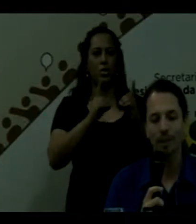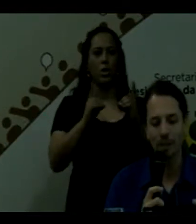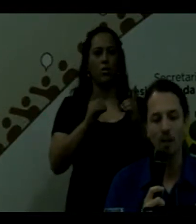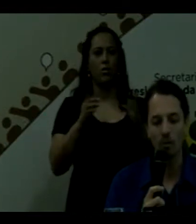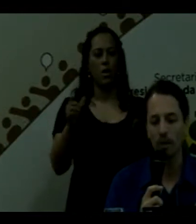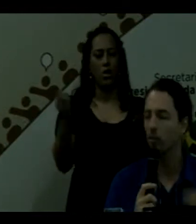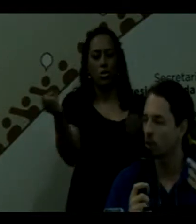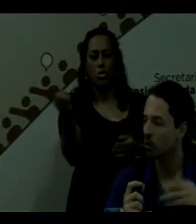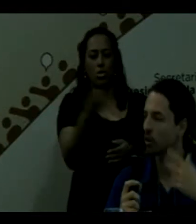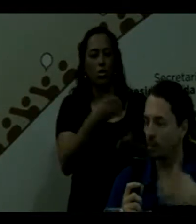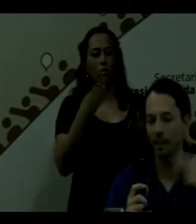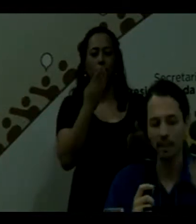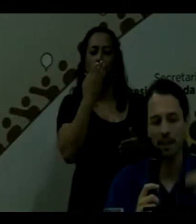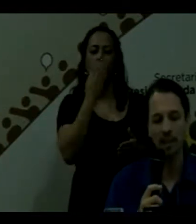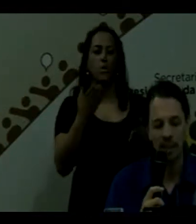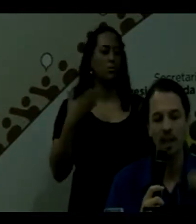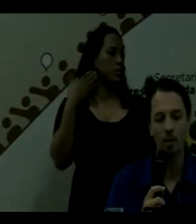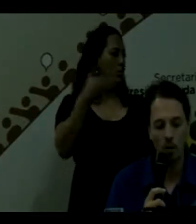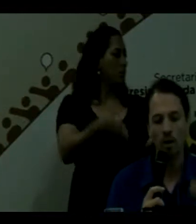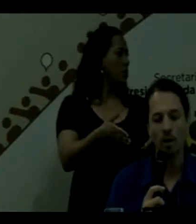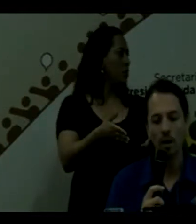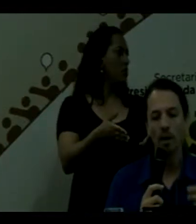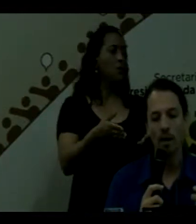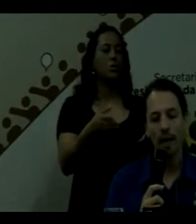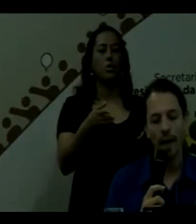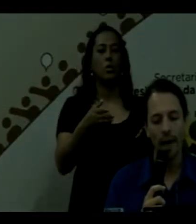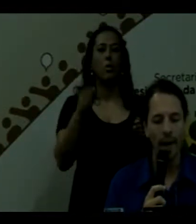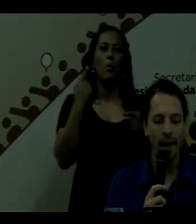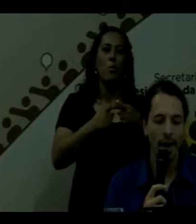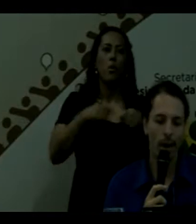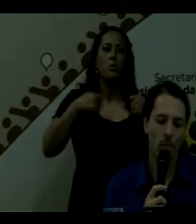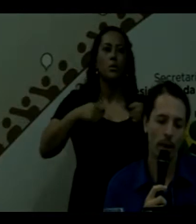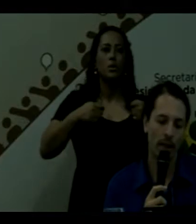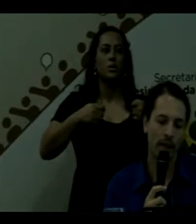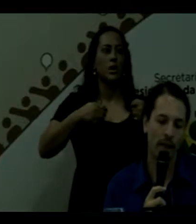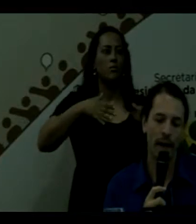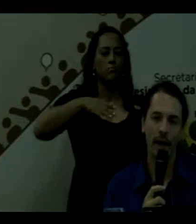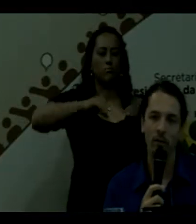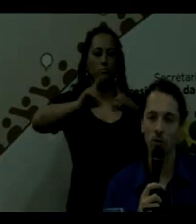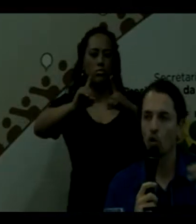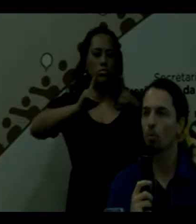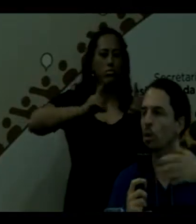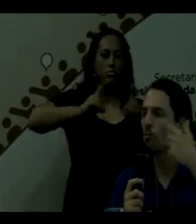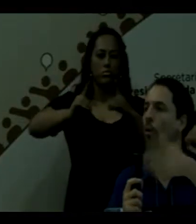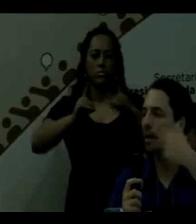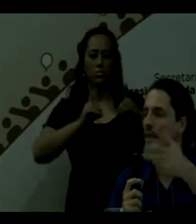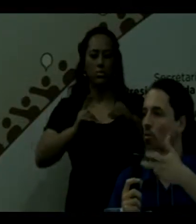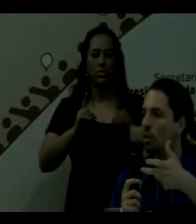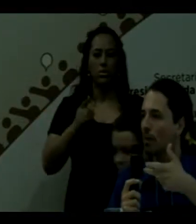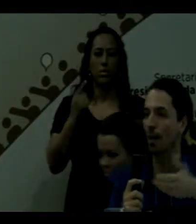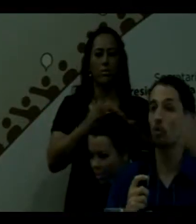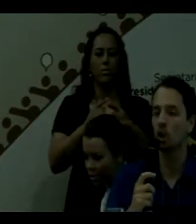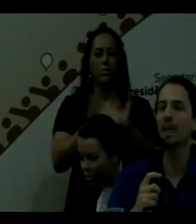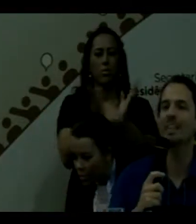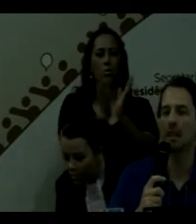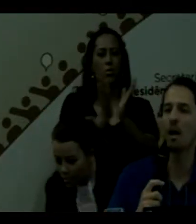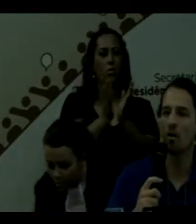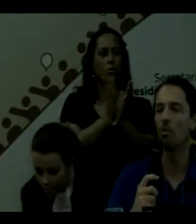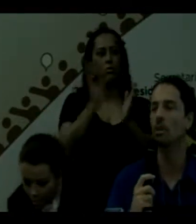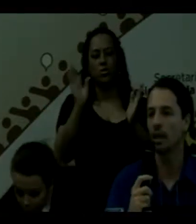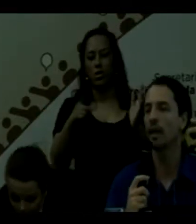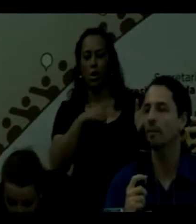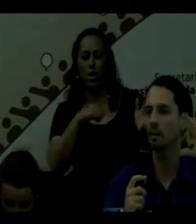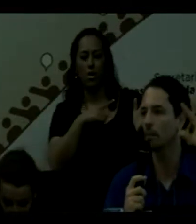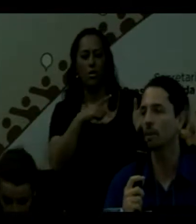de participação, né? Ou seja, o sistema tem que ser dinâmico, para que os grupos que vão ingressando no sistema, além dos que já